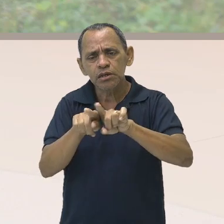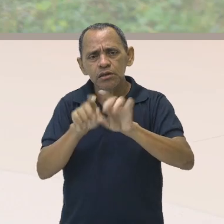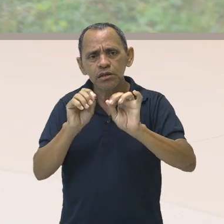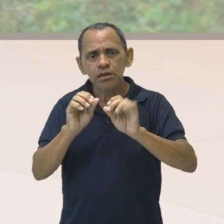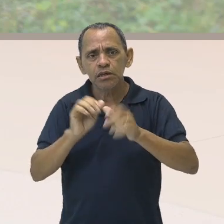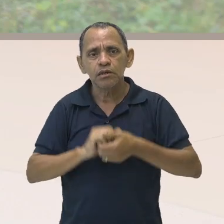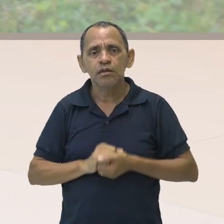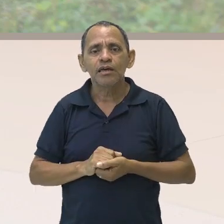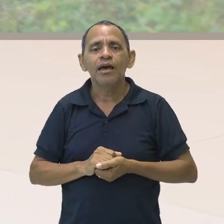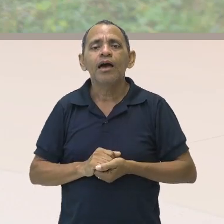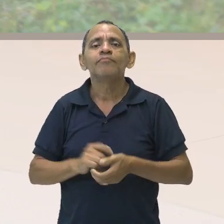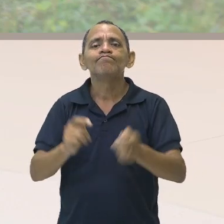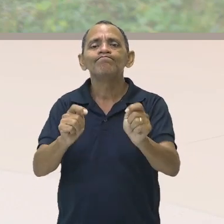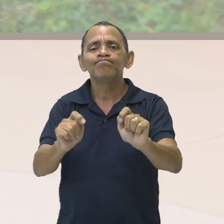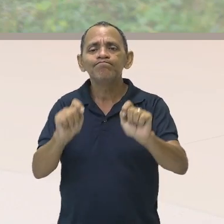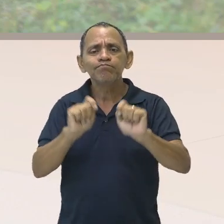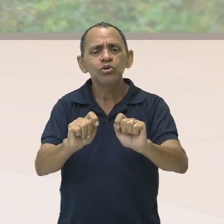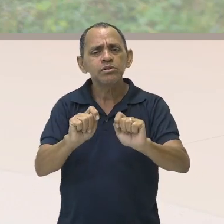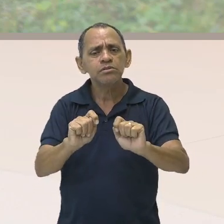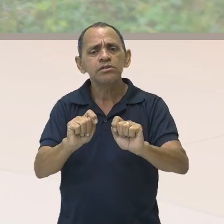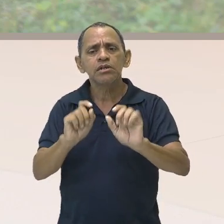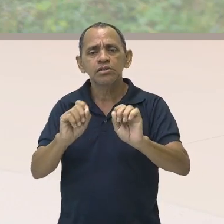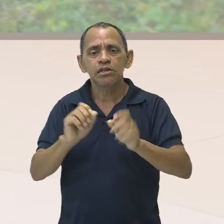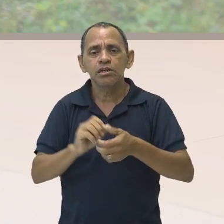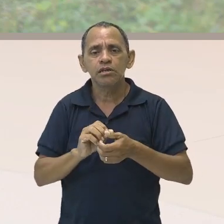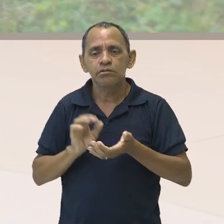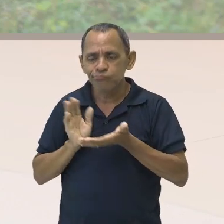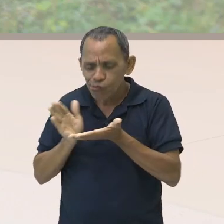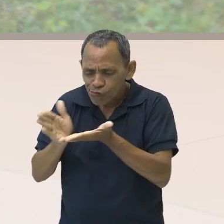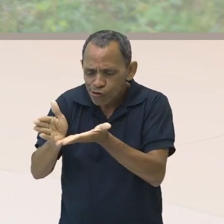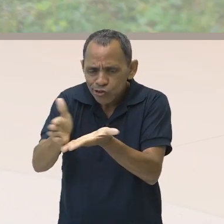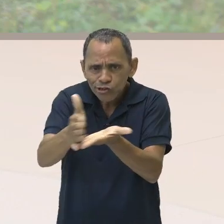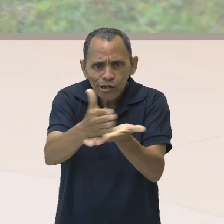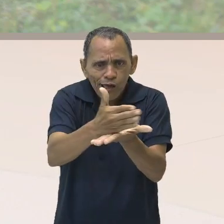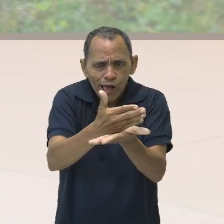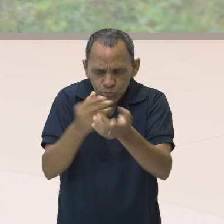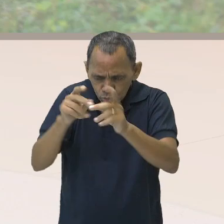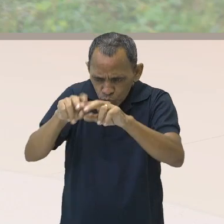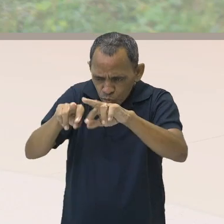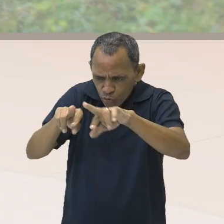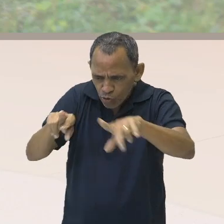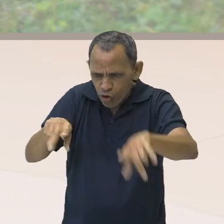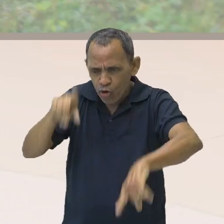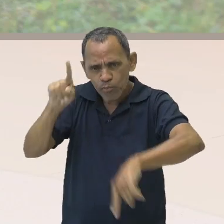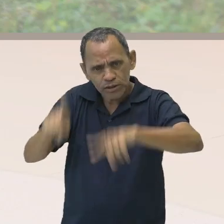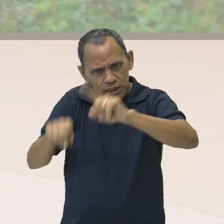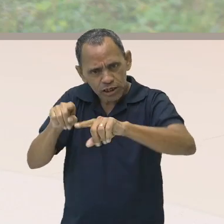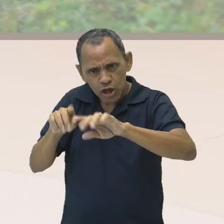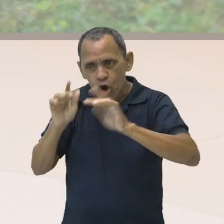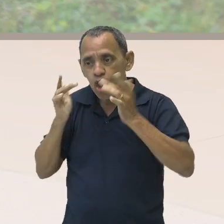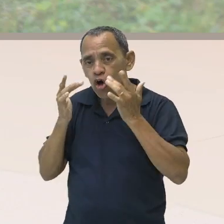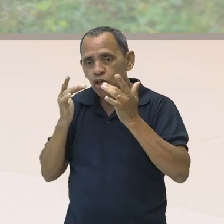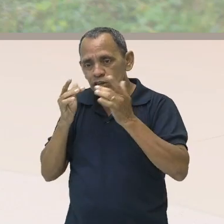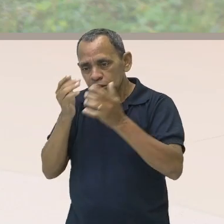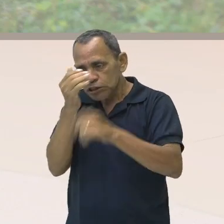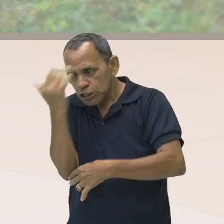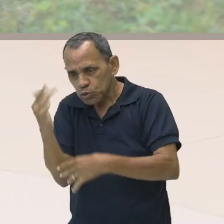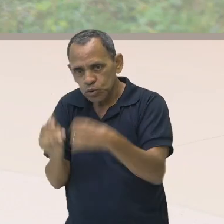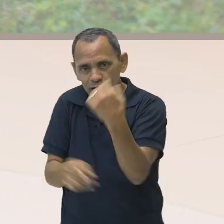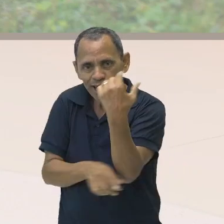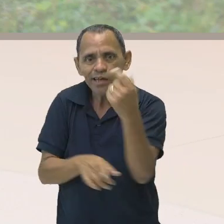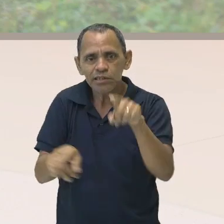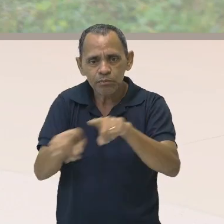grande possibilidade, né, de retirada, de uso dos recursos naturais, baseada principalmente nessa